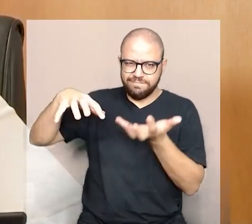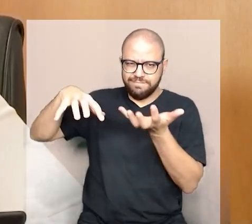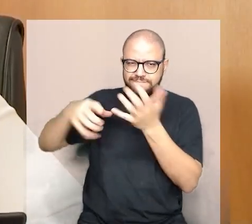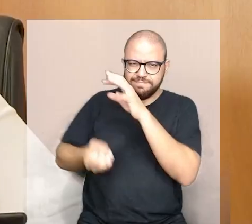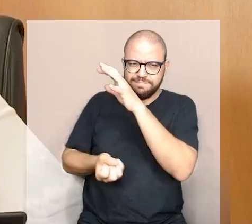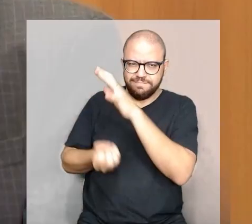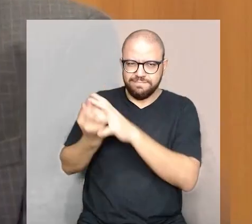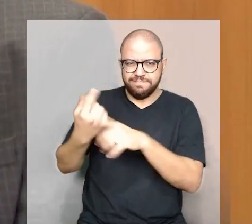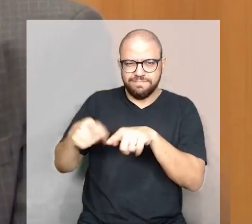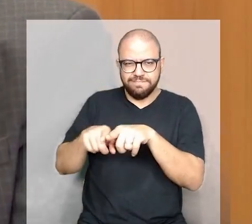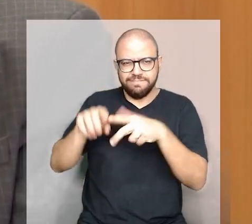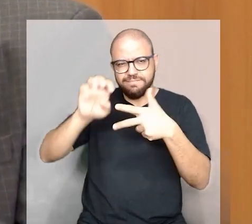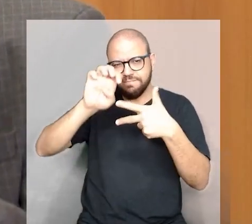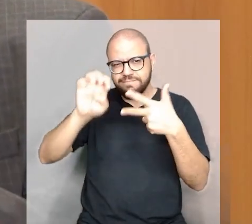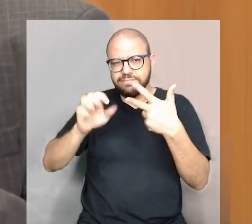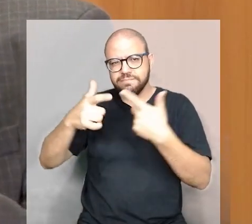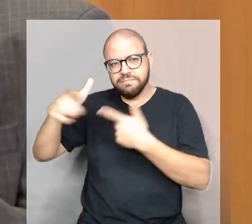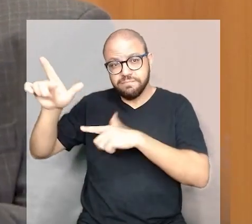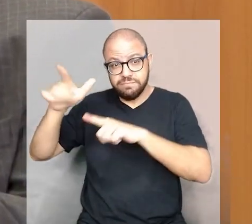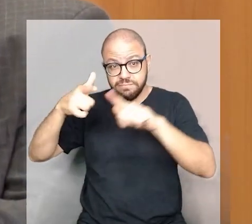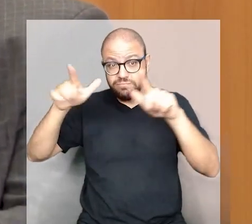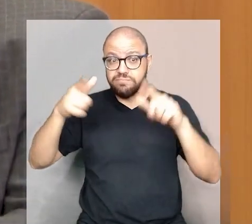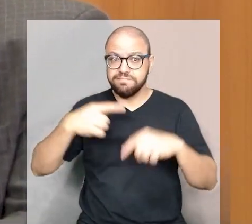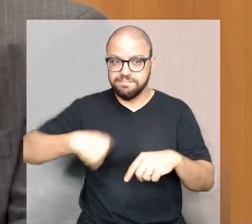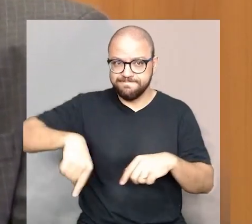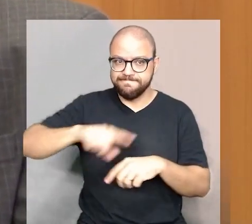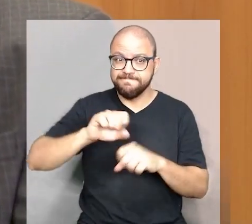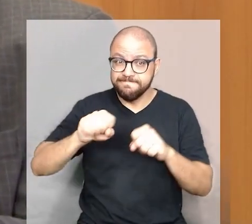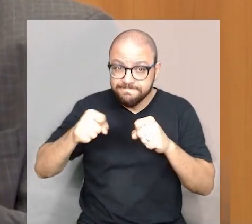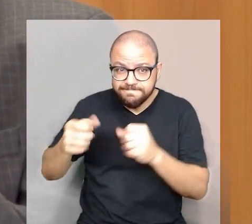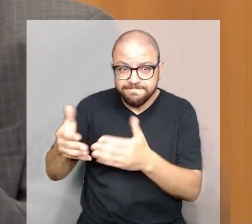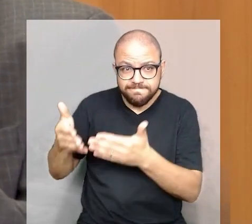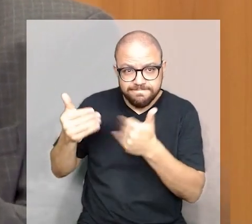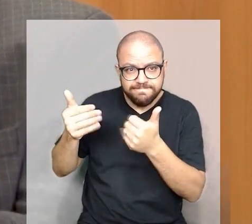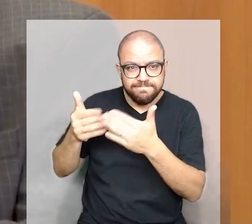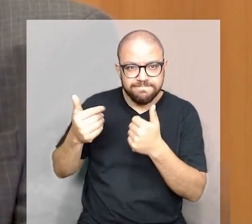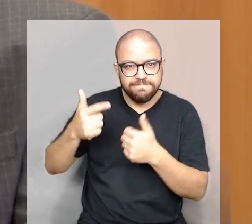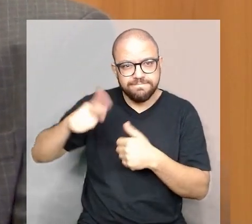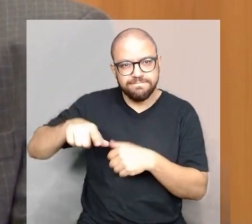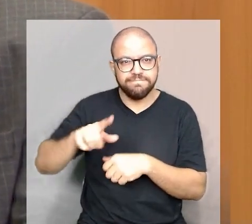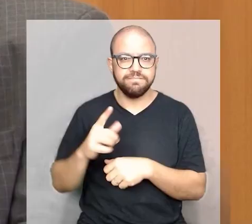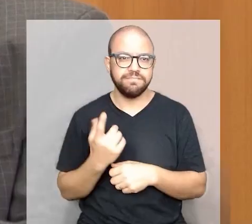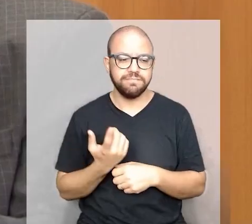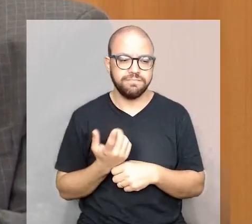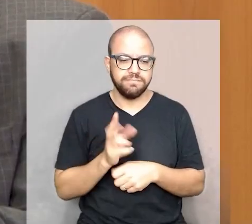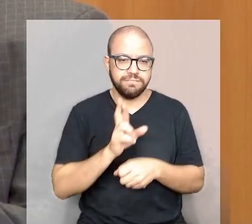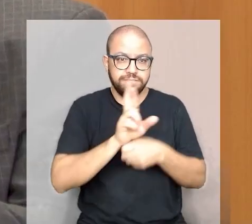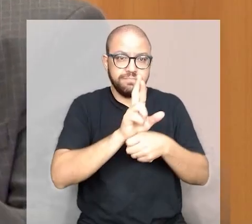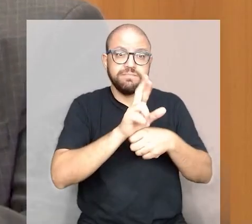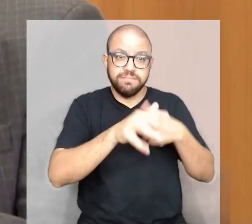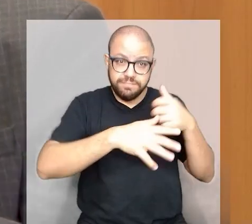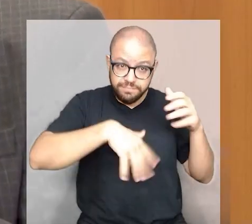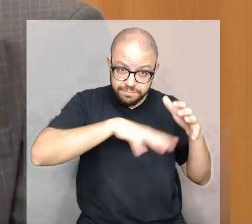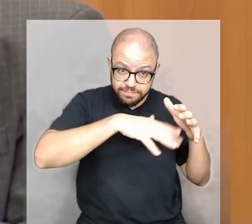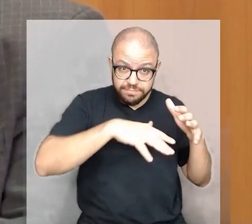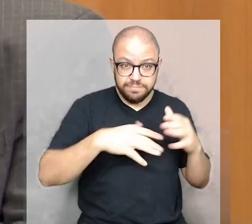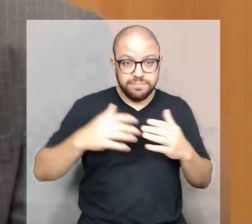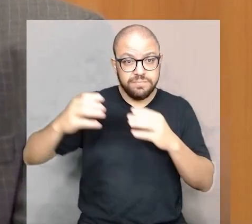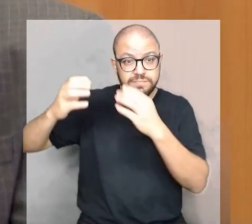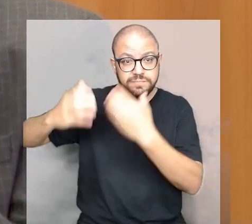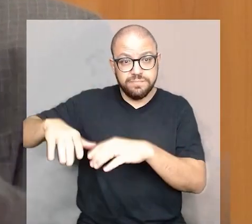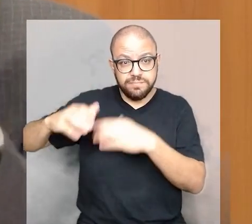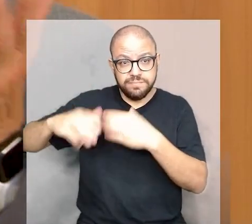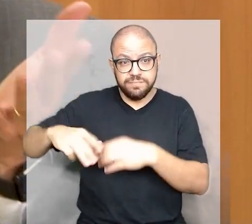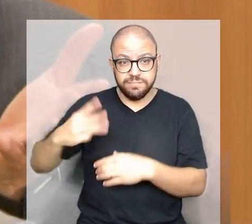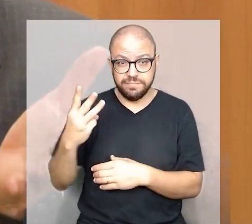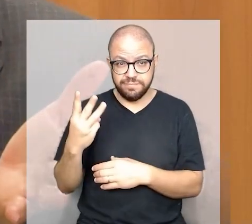Congresso e o Executivo, mas a gente foi atrás, criações de novos cargos de procurador regional, conseguimos fazer muita mobilidade, 3